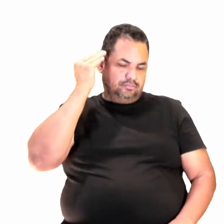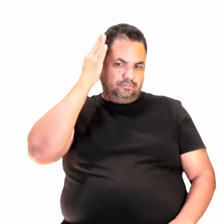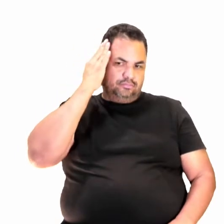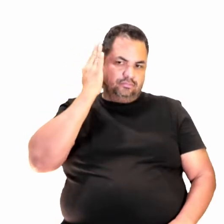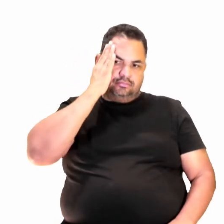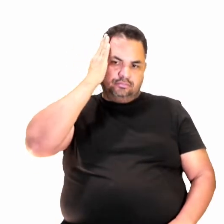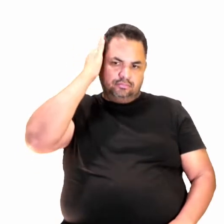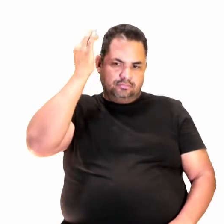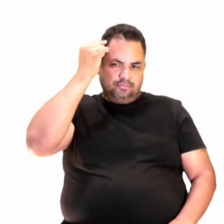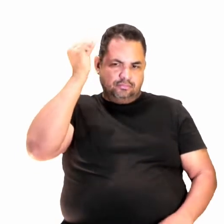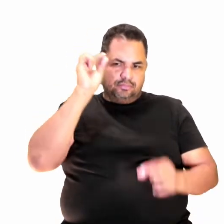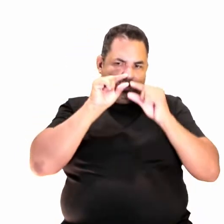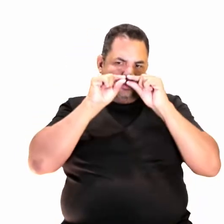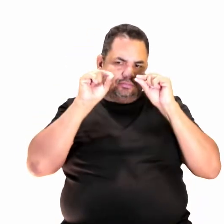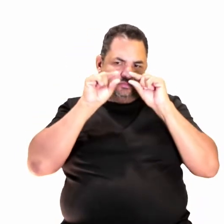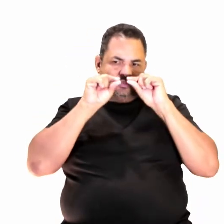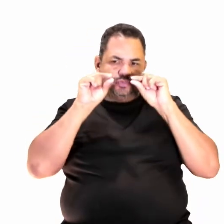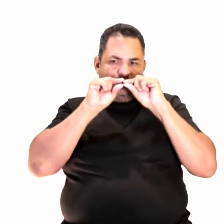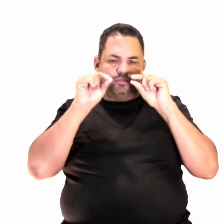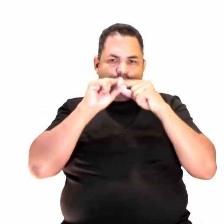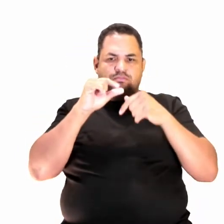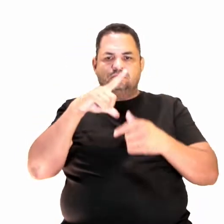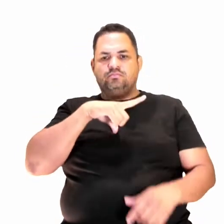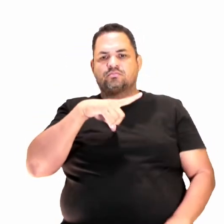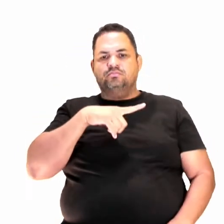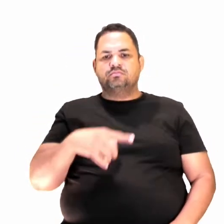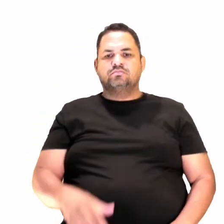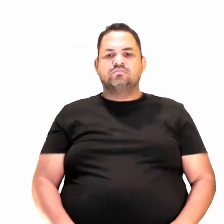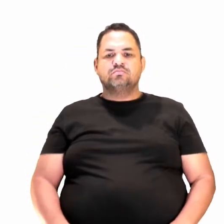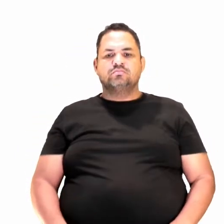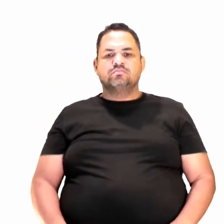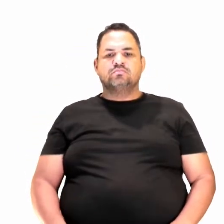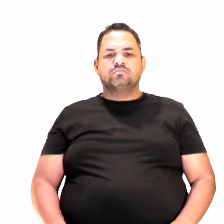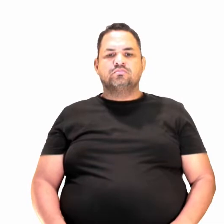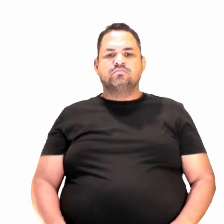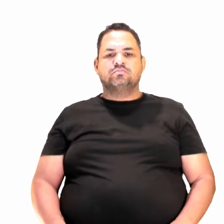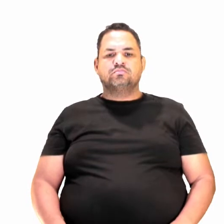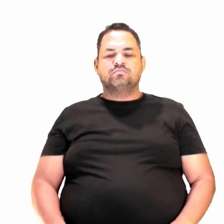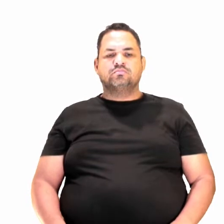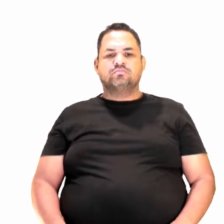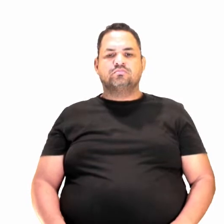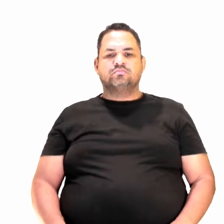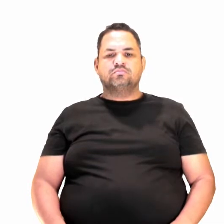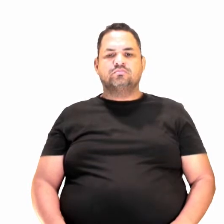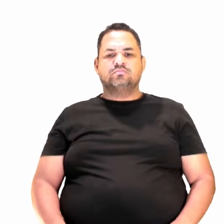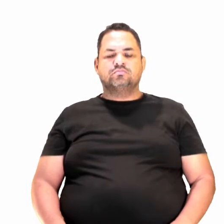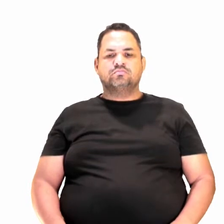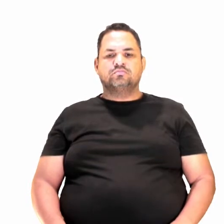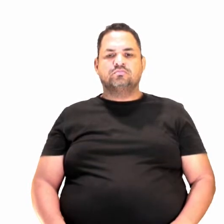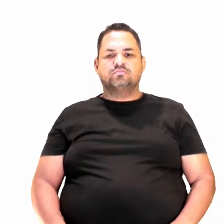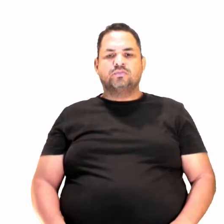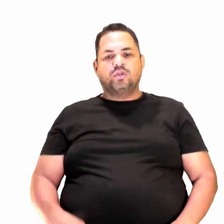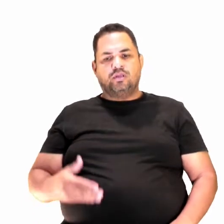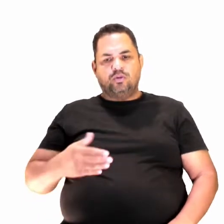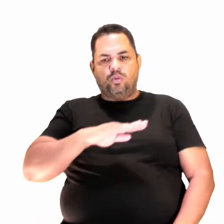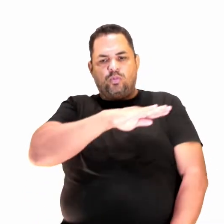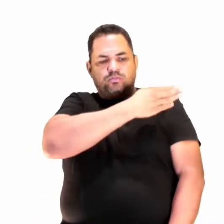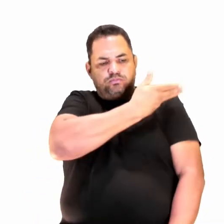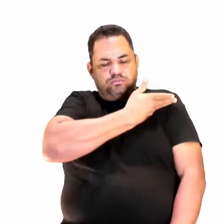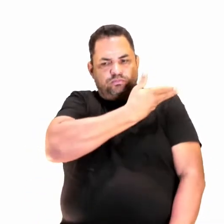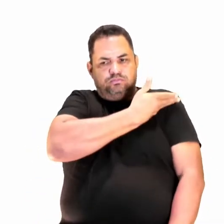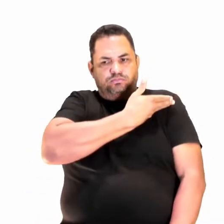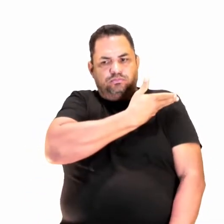enfim. What does she look like? Então, como que ela se parece? Como é que ela é? Como é que ela